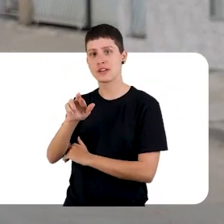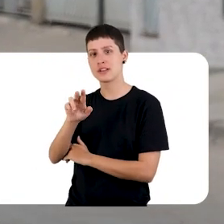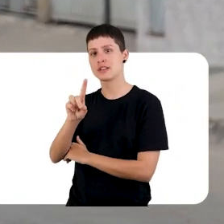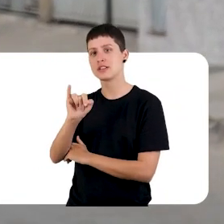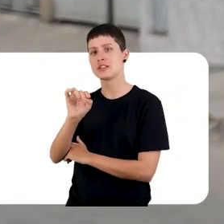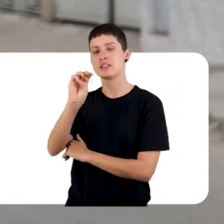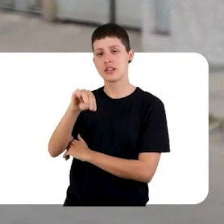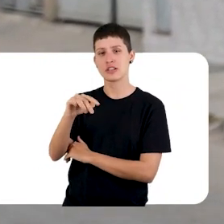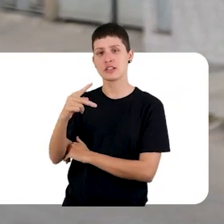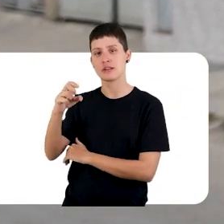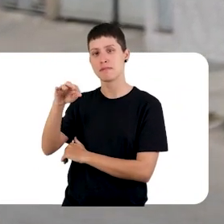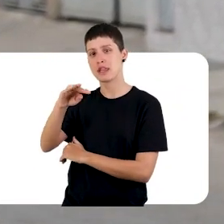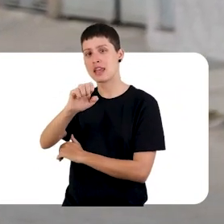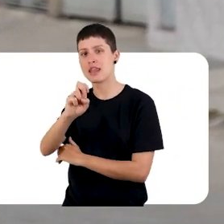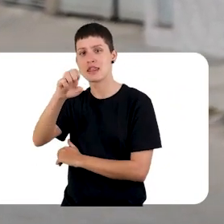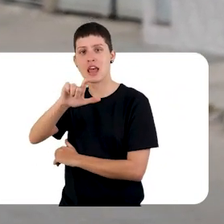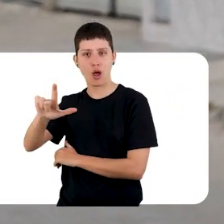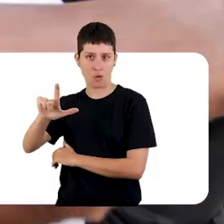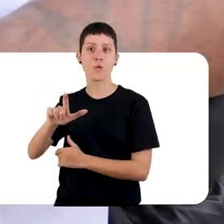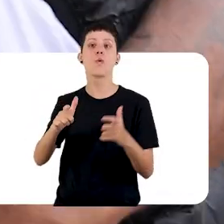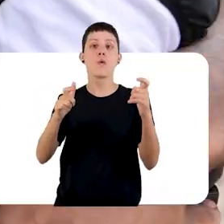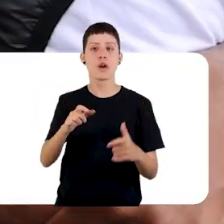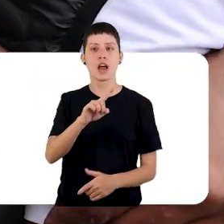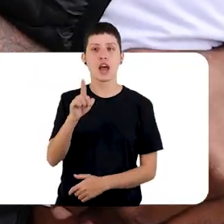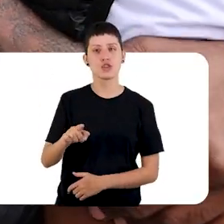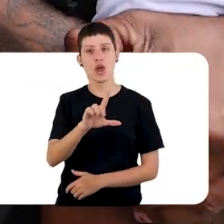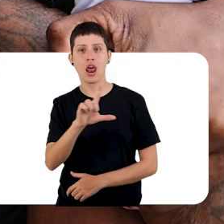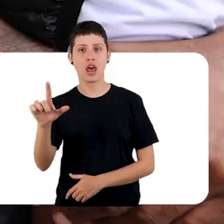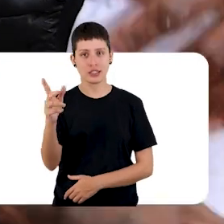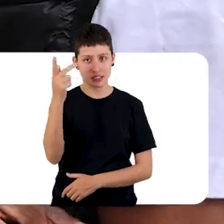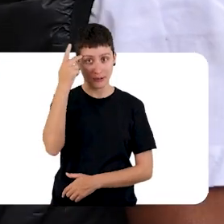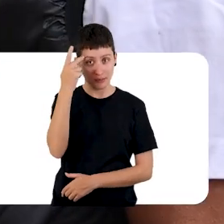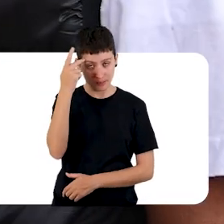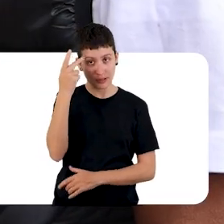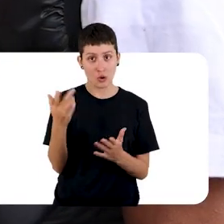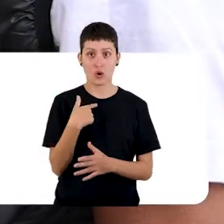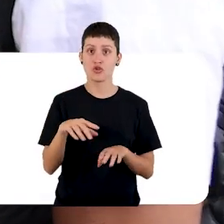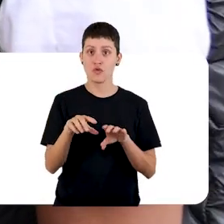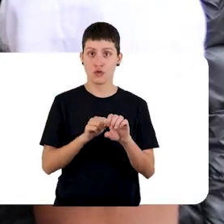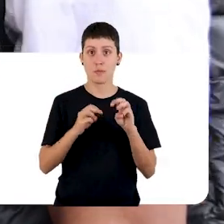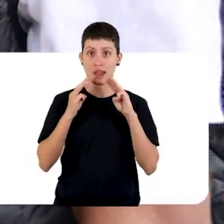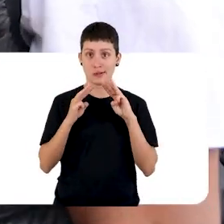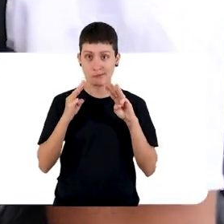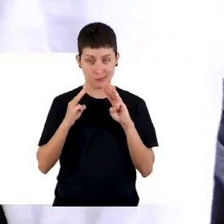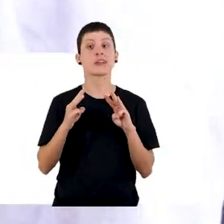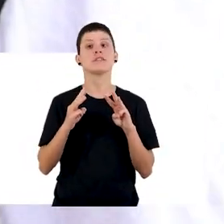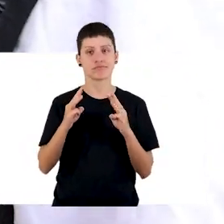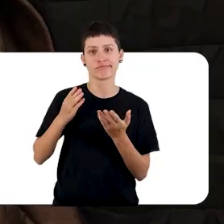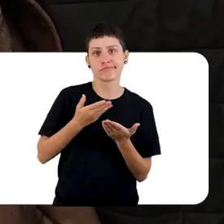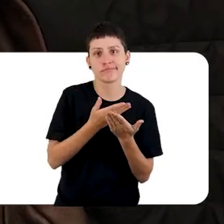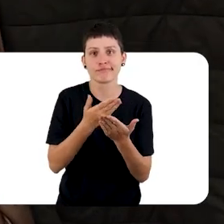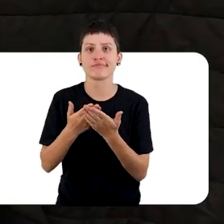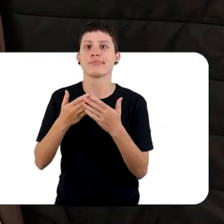Pantanal, da Zona Leste de São Paulo. E hoje, né, sou formado em marketing, né, tô fazendo minha segunda graduação